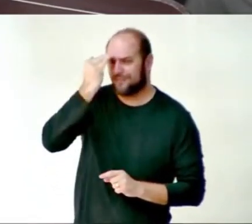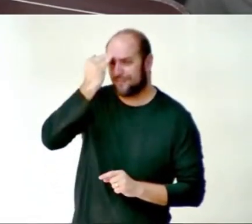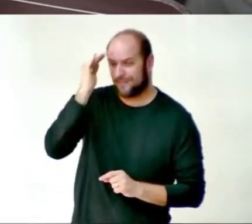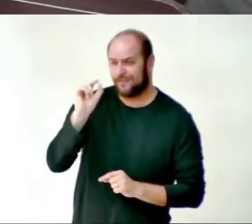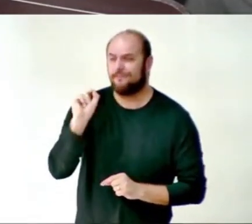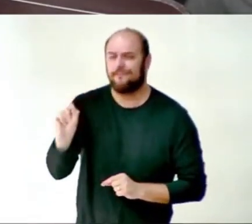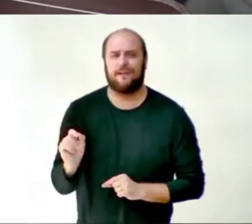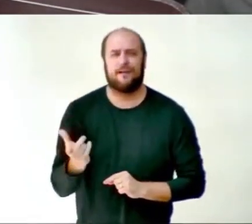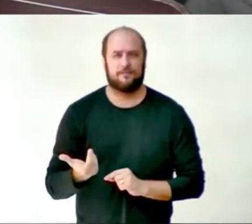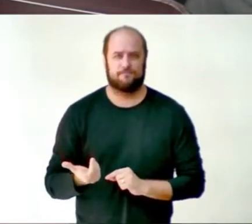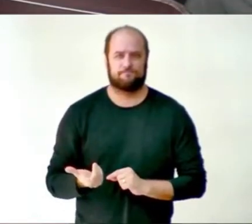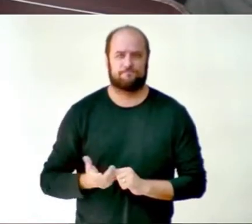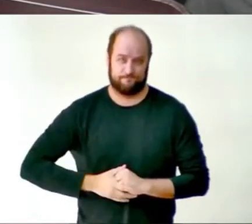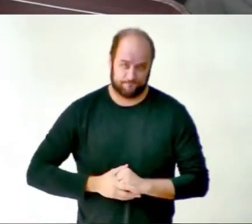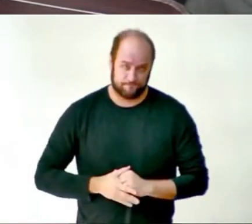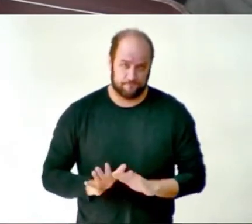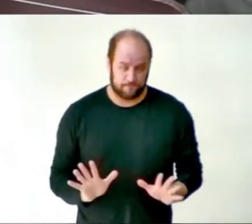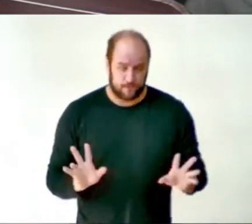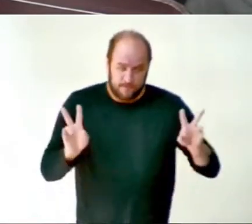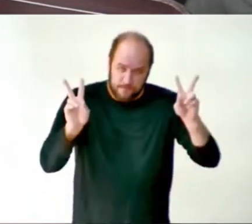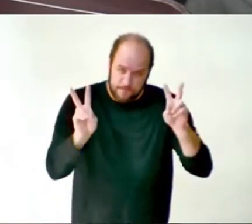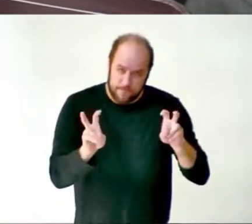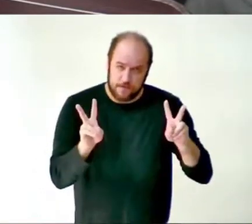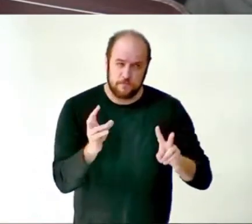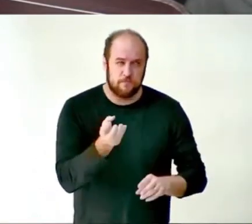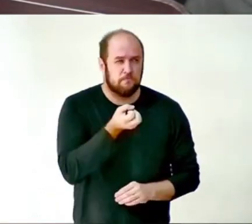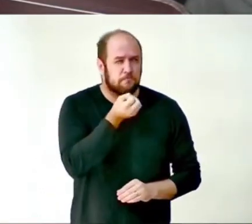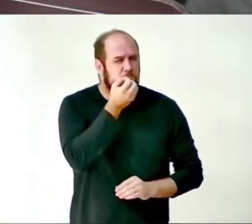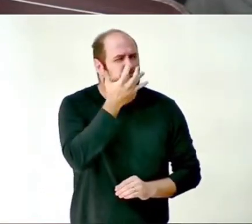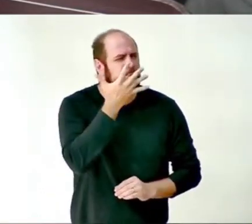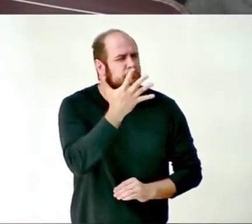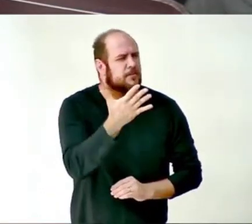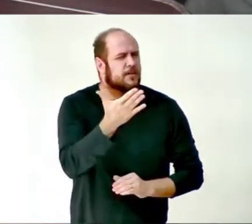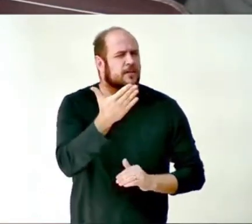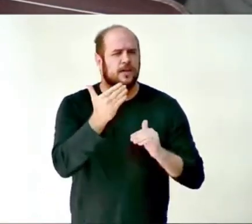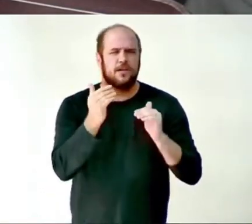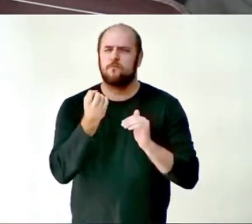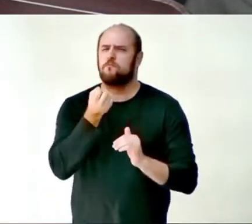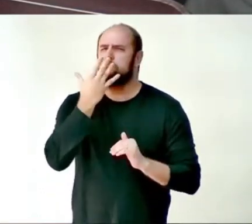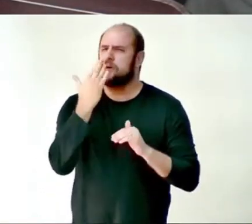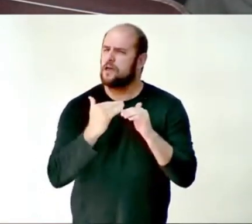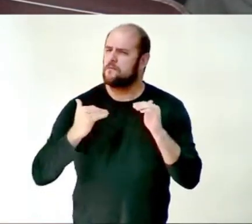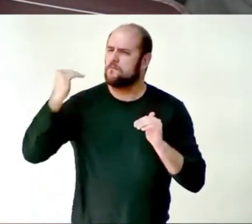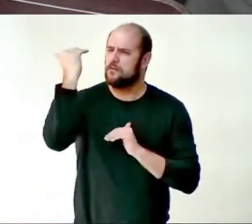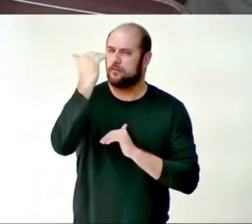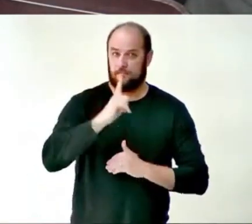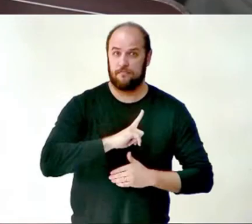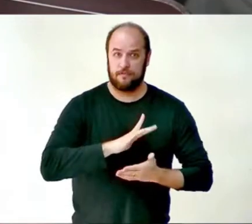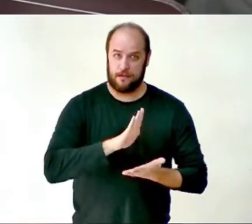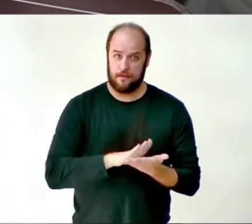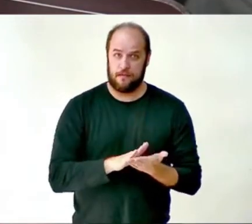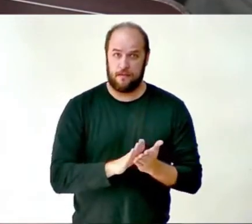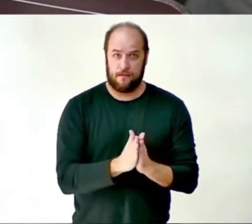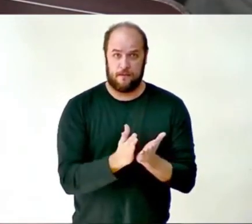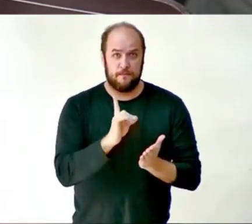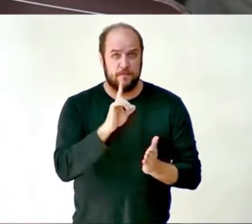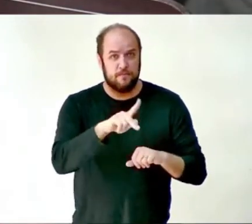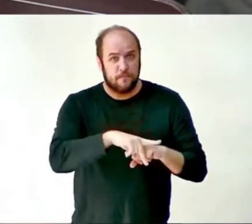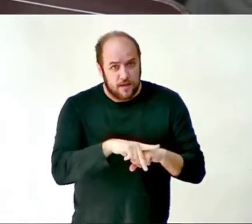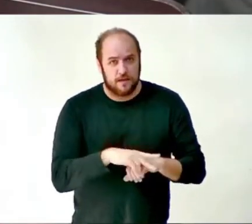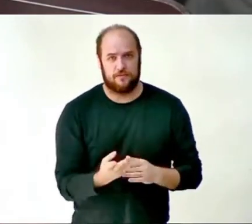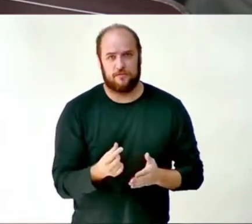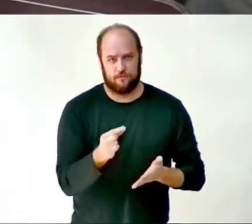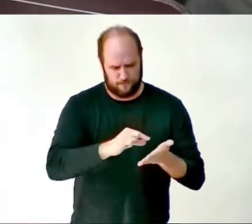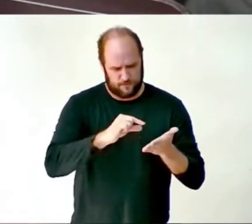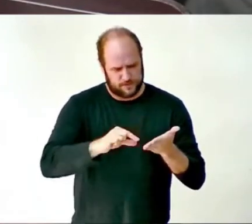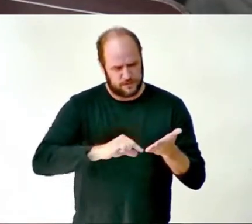entendimento? O tema, o bem, o supremo bem, está aqui nessa passagem, está além destes 5